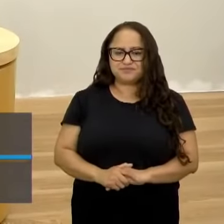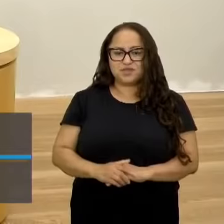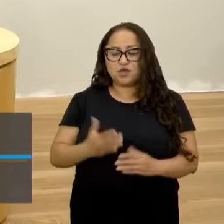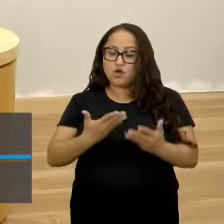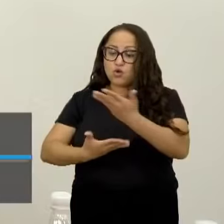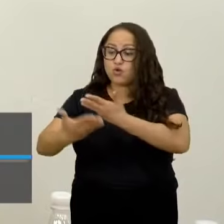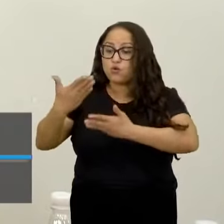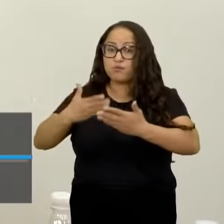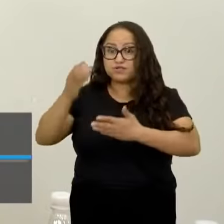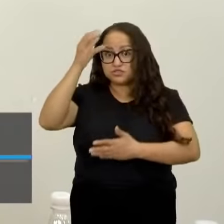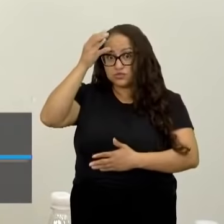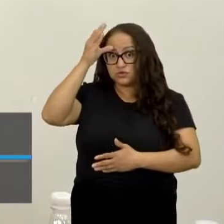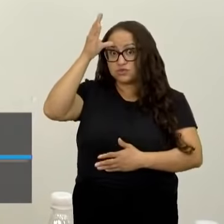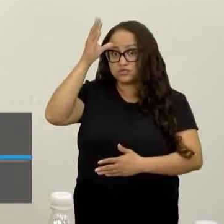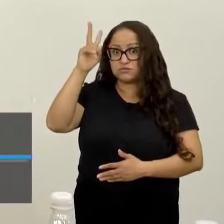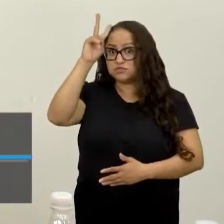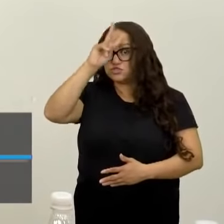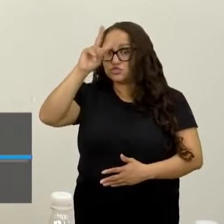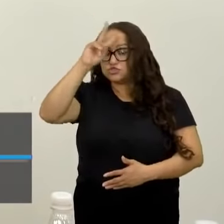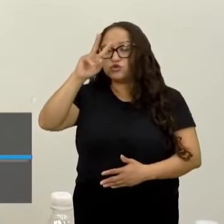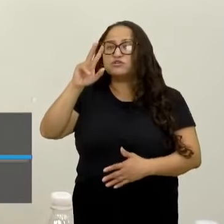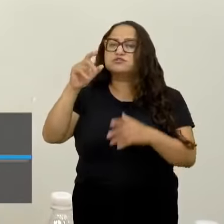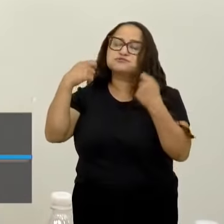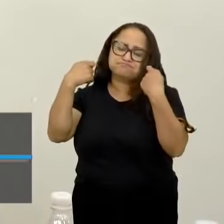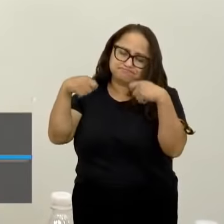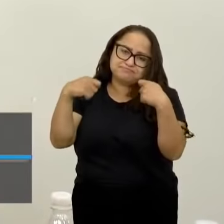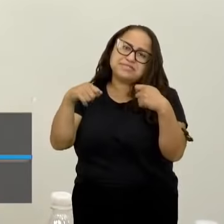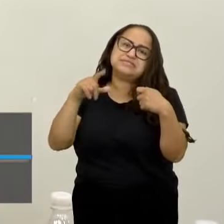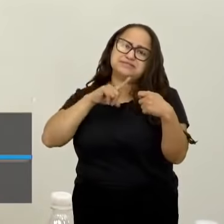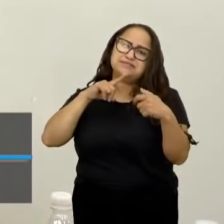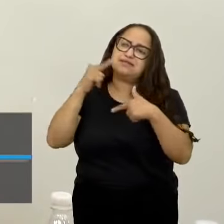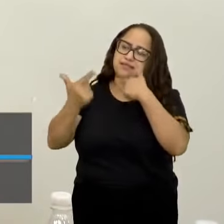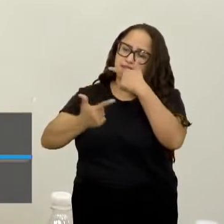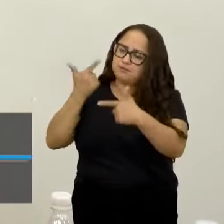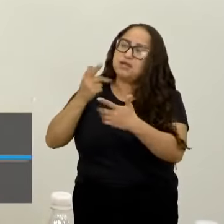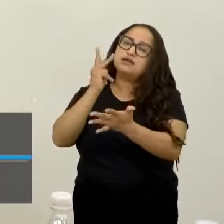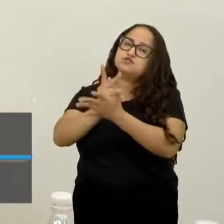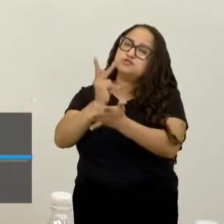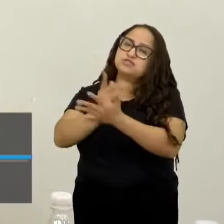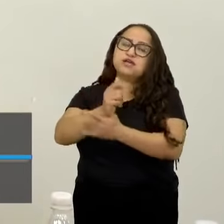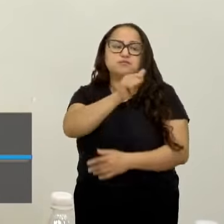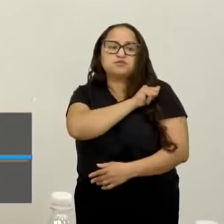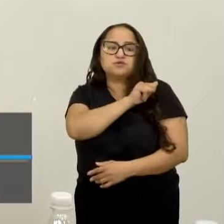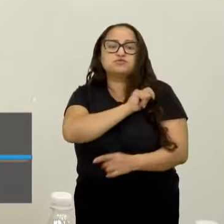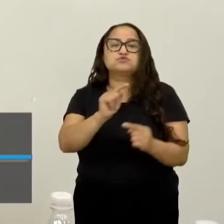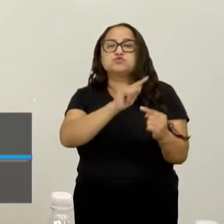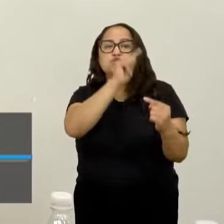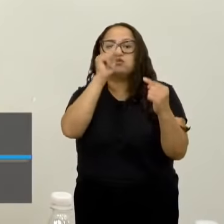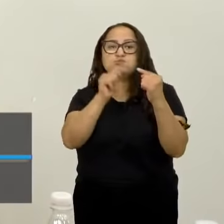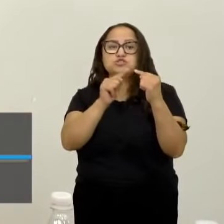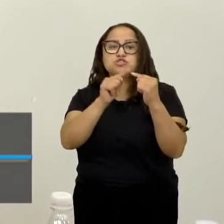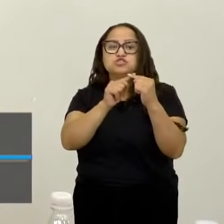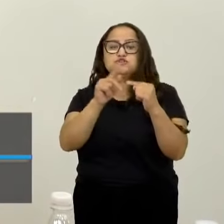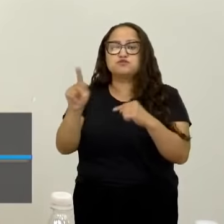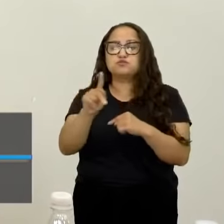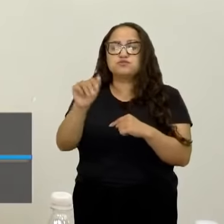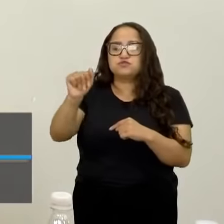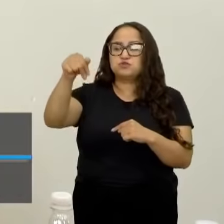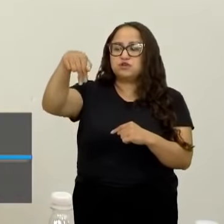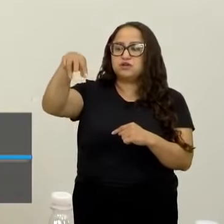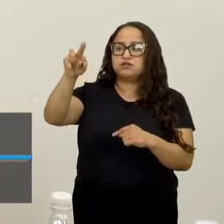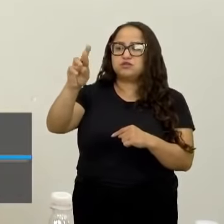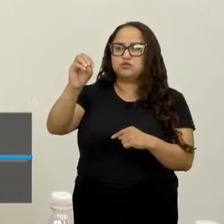compartilhar conhecimentos históricos que devem né que devem ser trabalhados com os alunos Objetivo segundo o professor